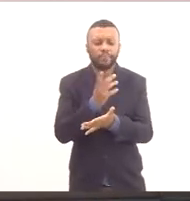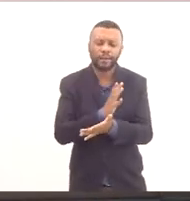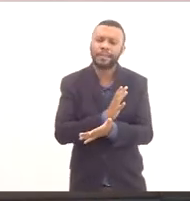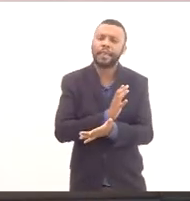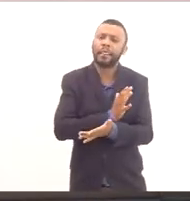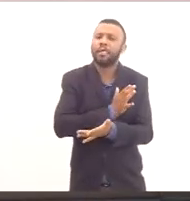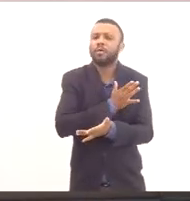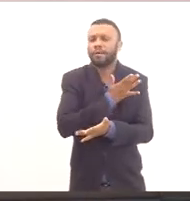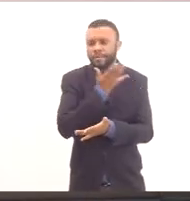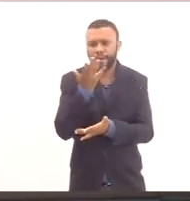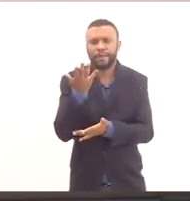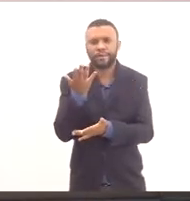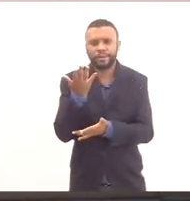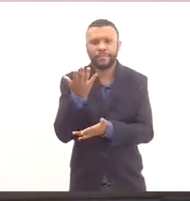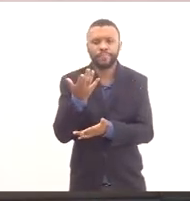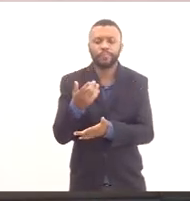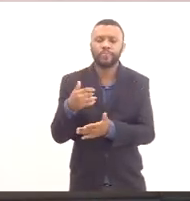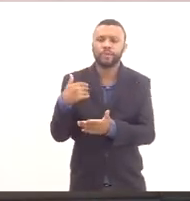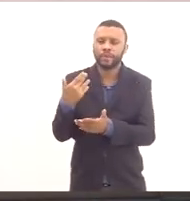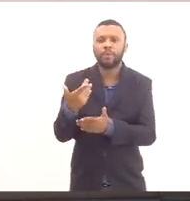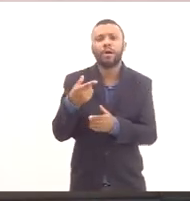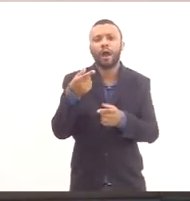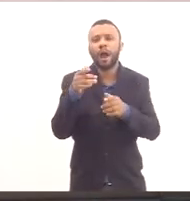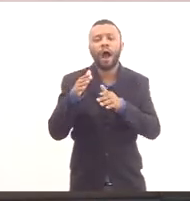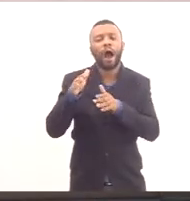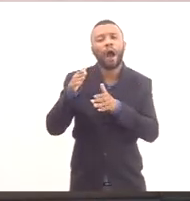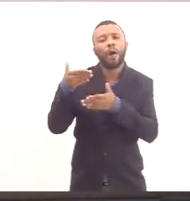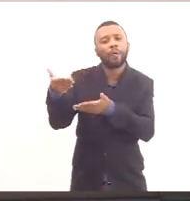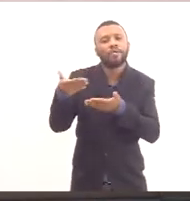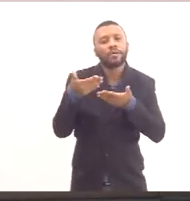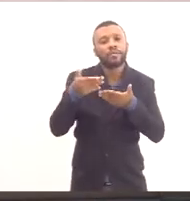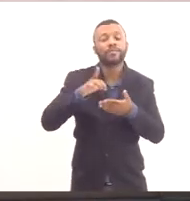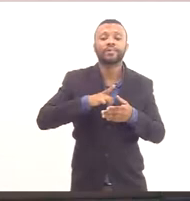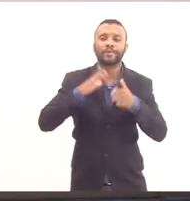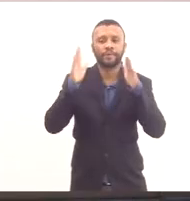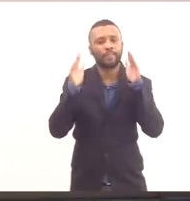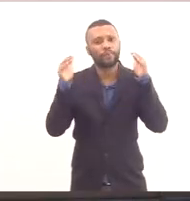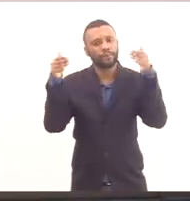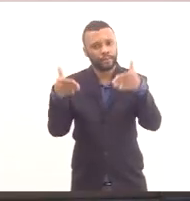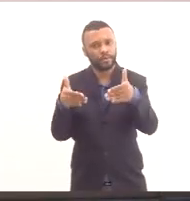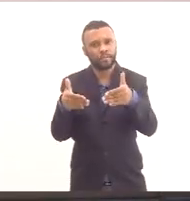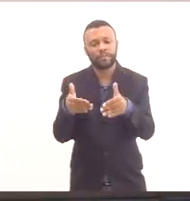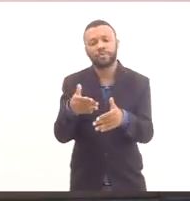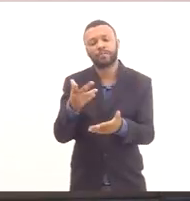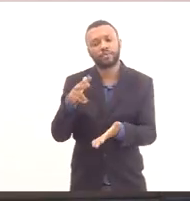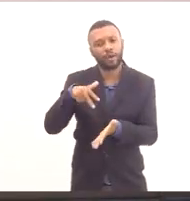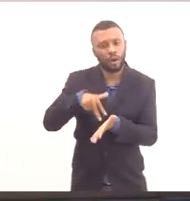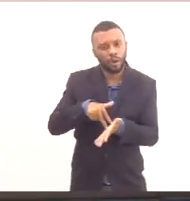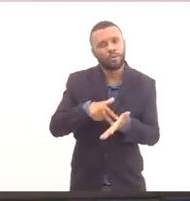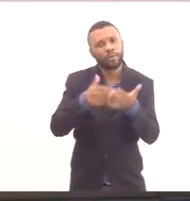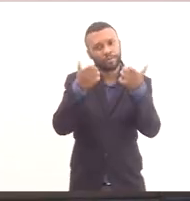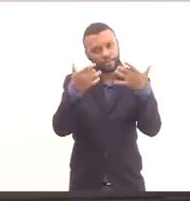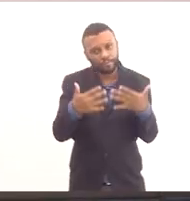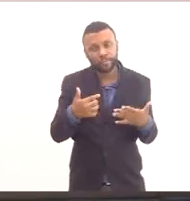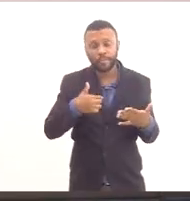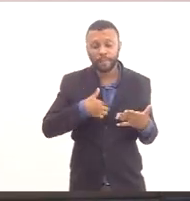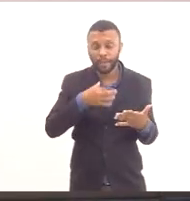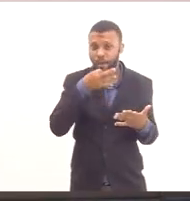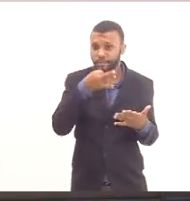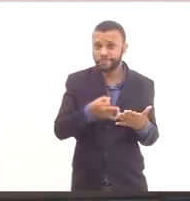então a convocação faz foi para um fim específico e eu já dou aqui a mim A